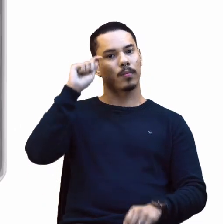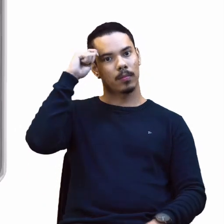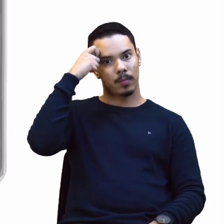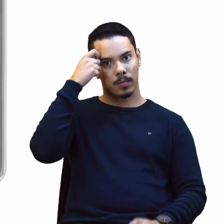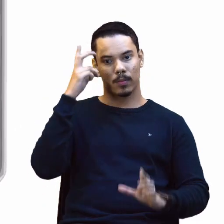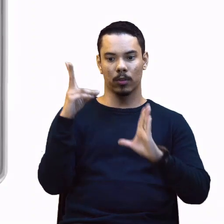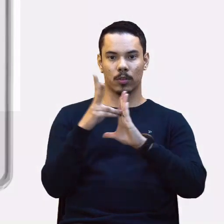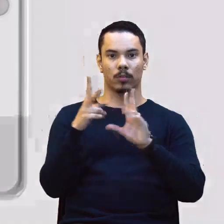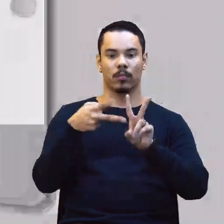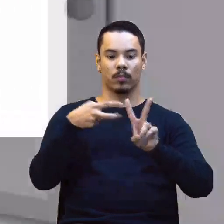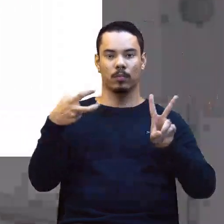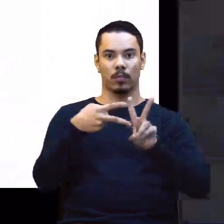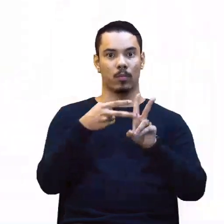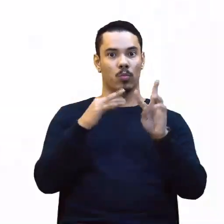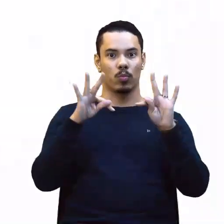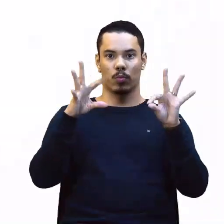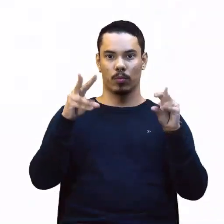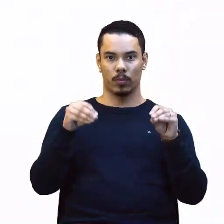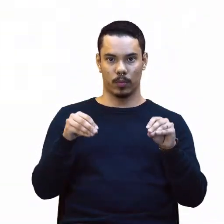indígenas.